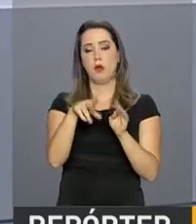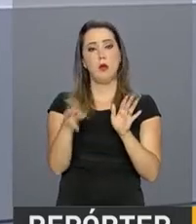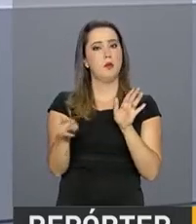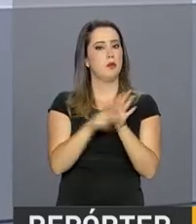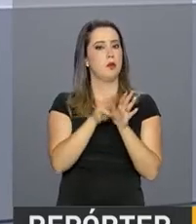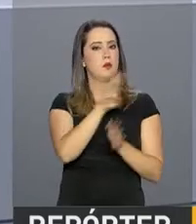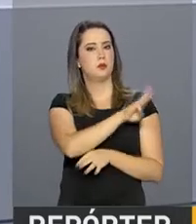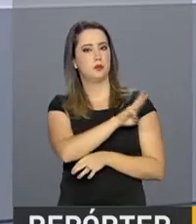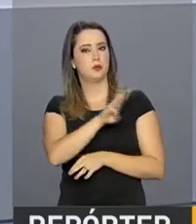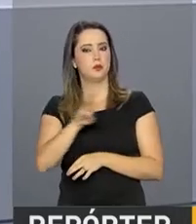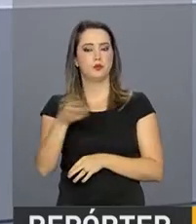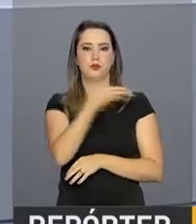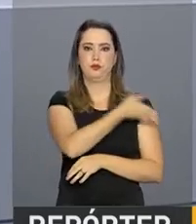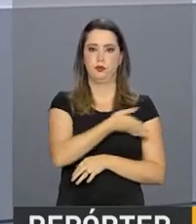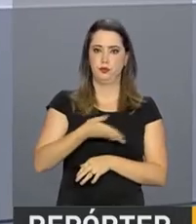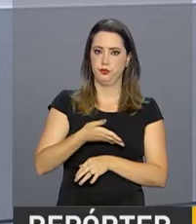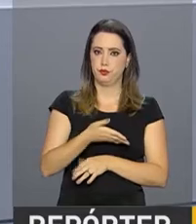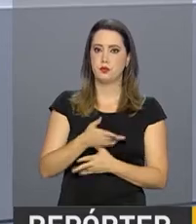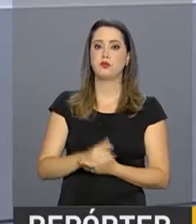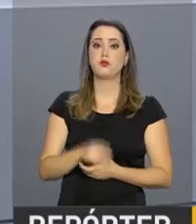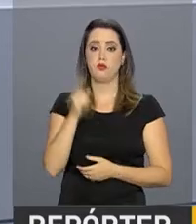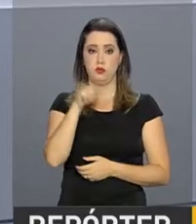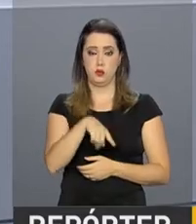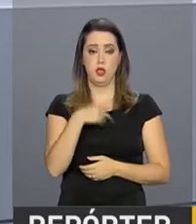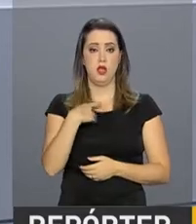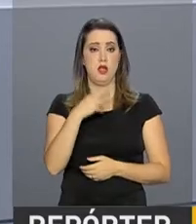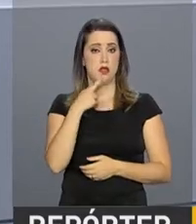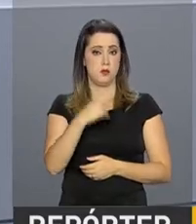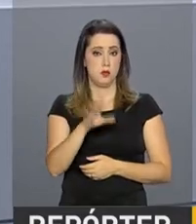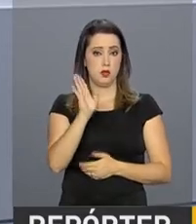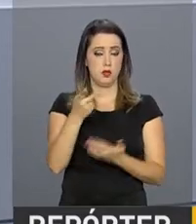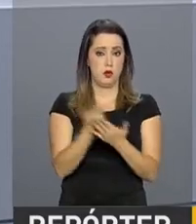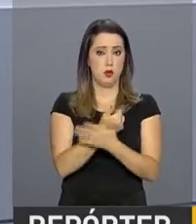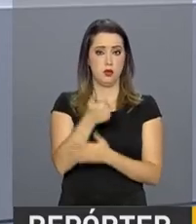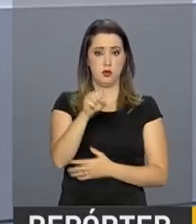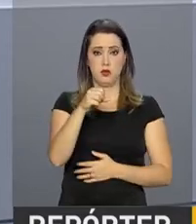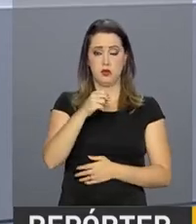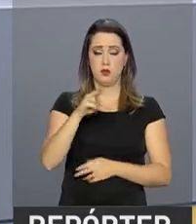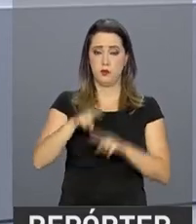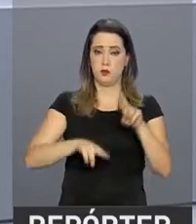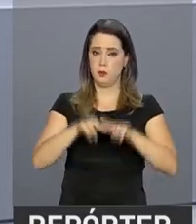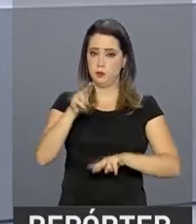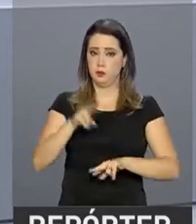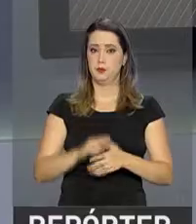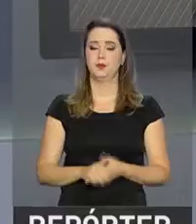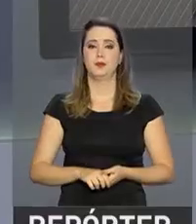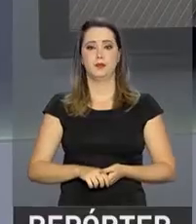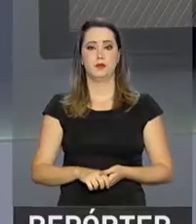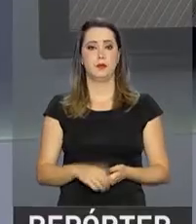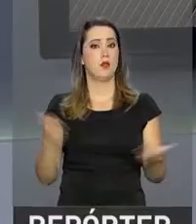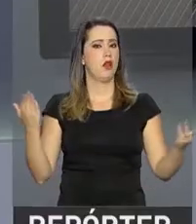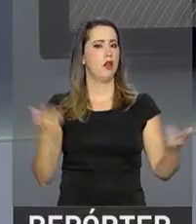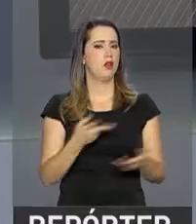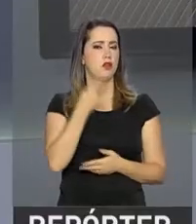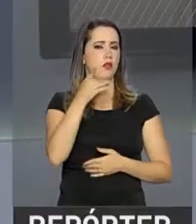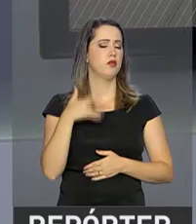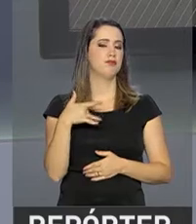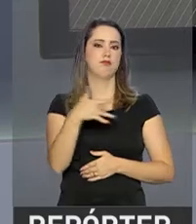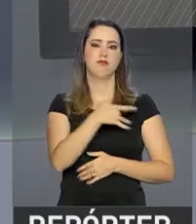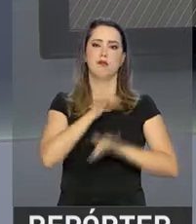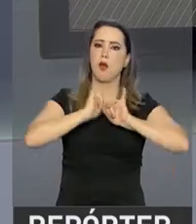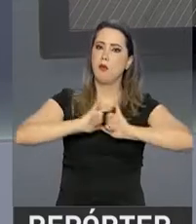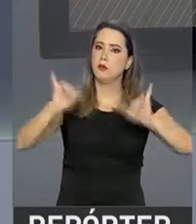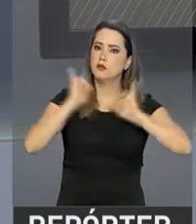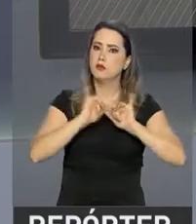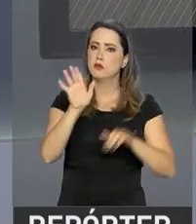do sisu na internet o resultado da chamada regular está previsto para 18 de junho e agora falando em saúde